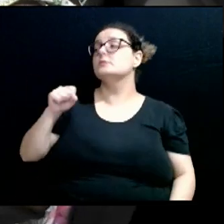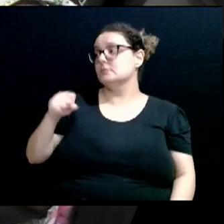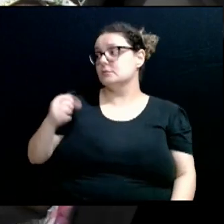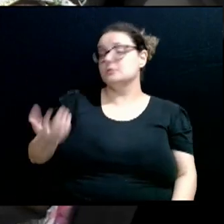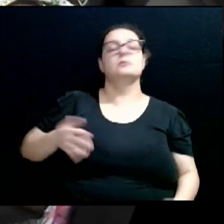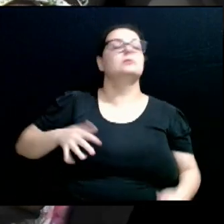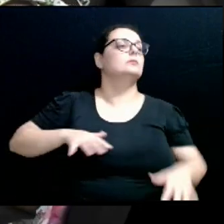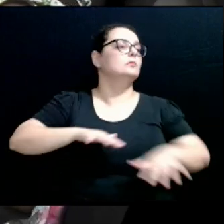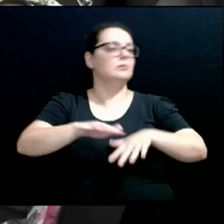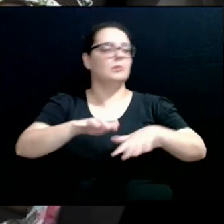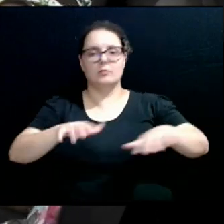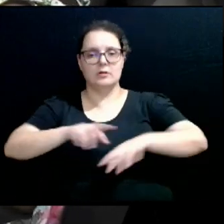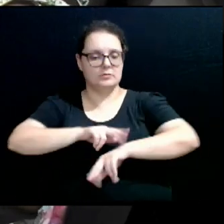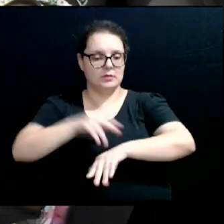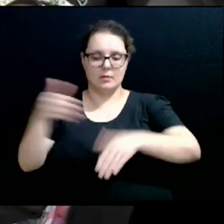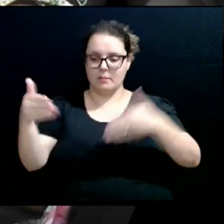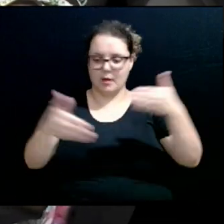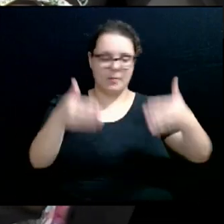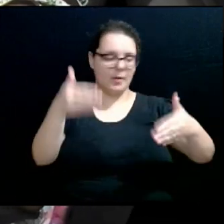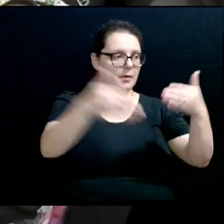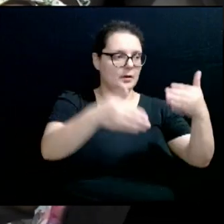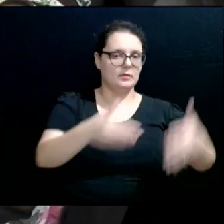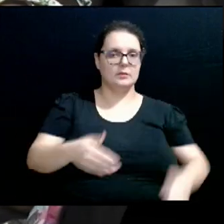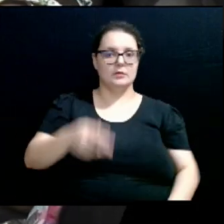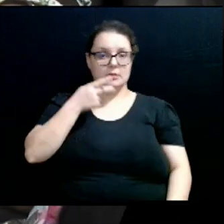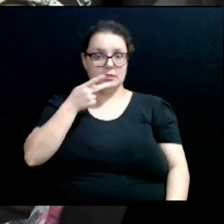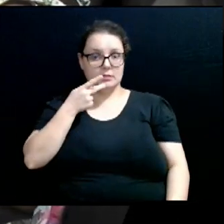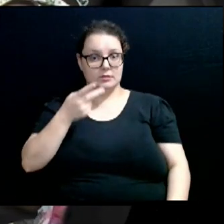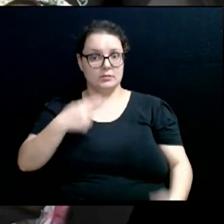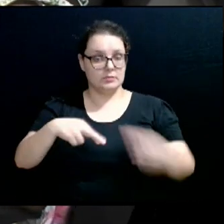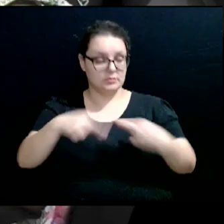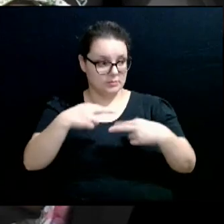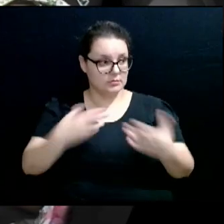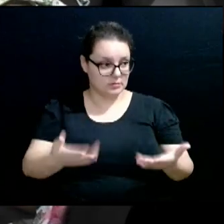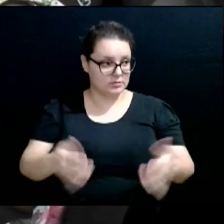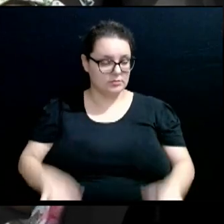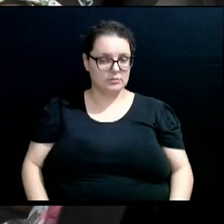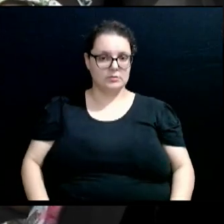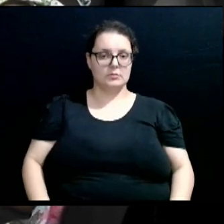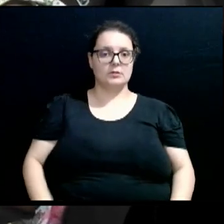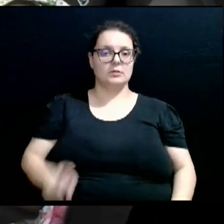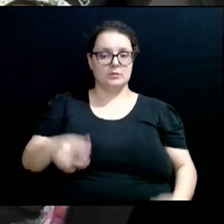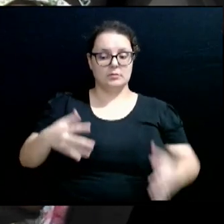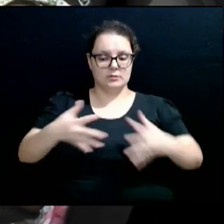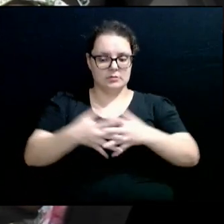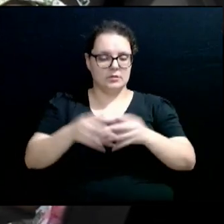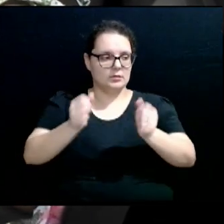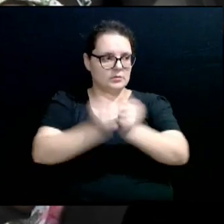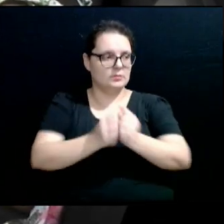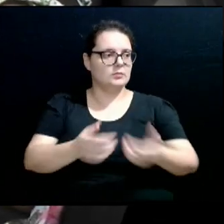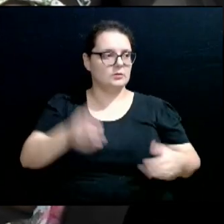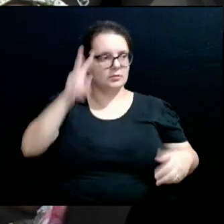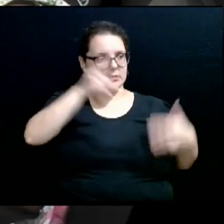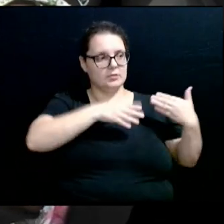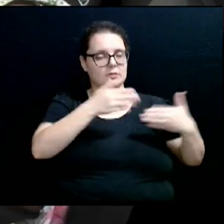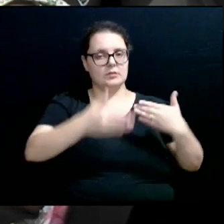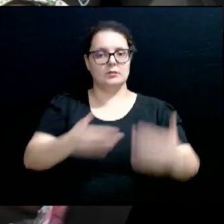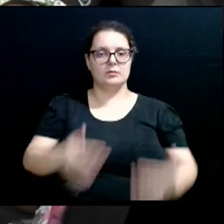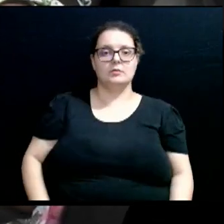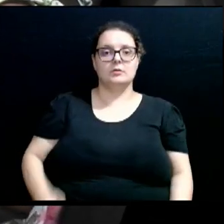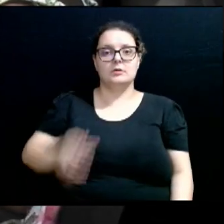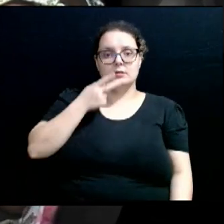que dizem respeito a isso. Então isso está muito entrelaçado com a sua trajetória. Você comentou que chegou em Campinas